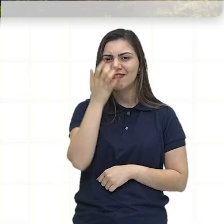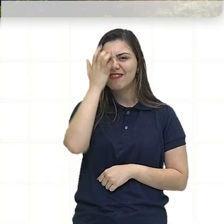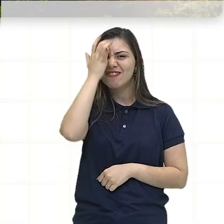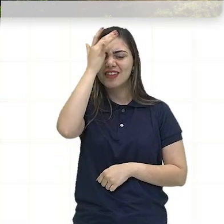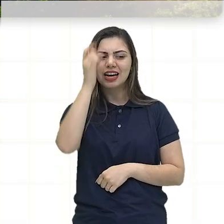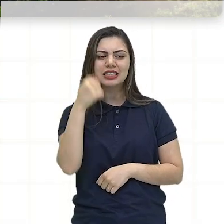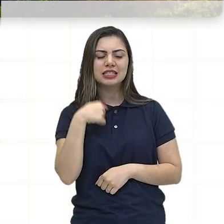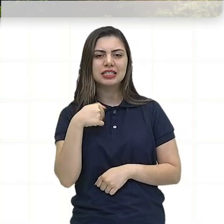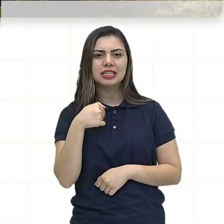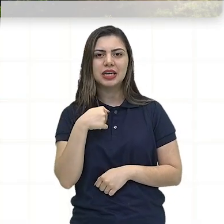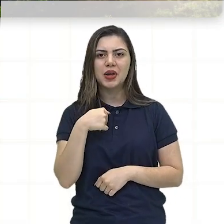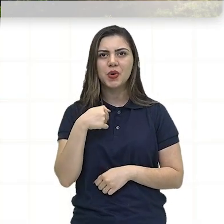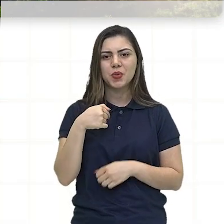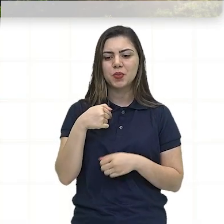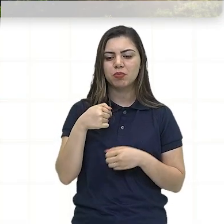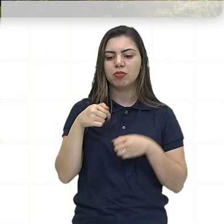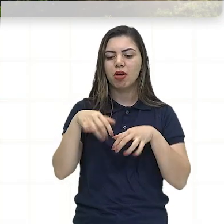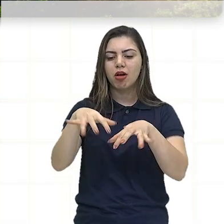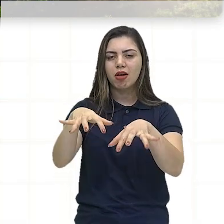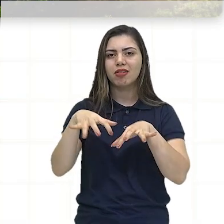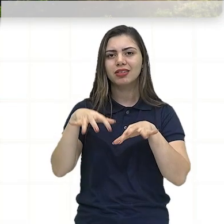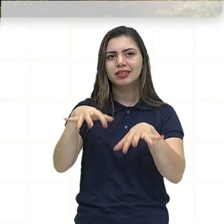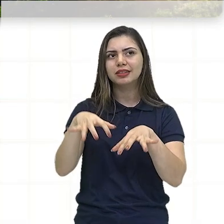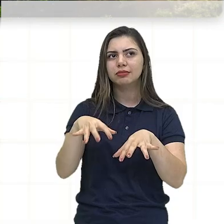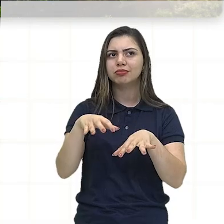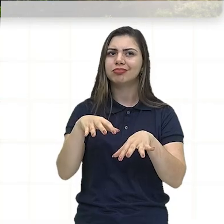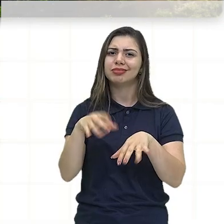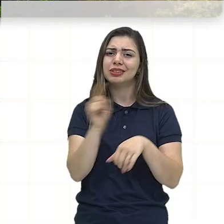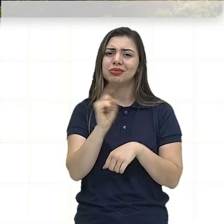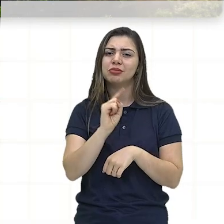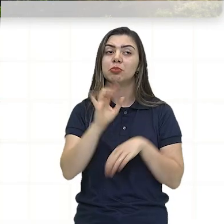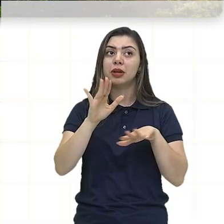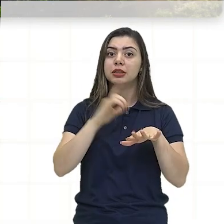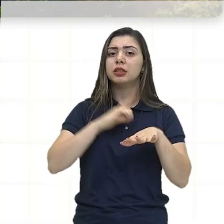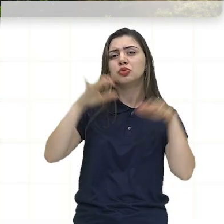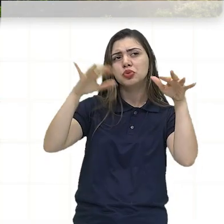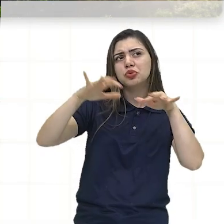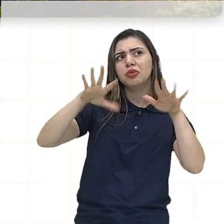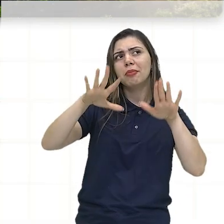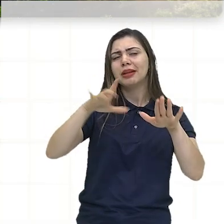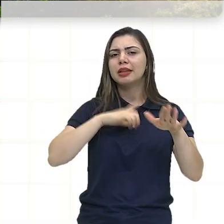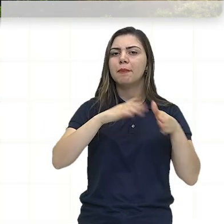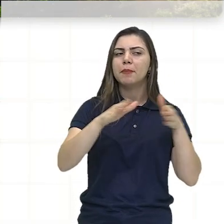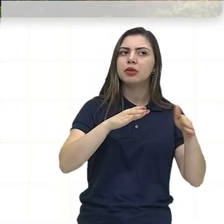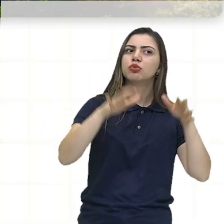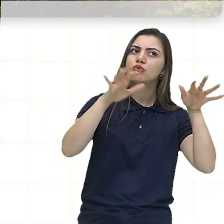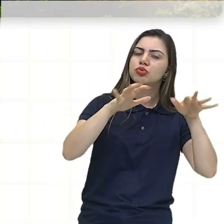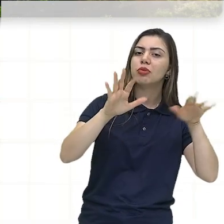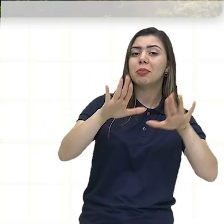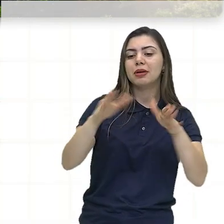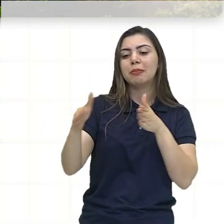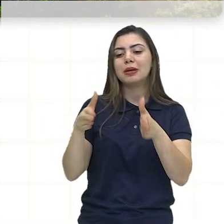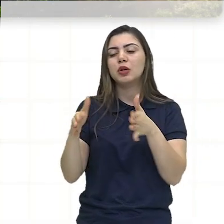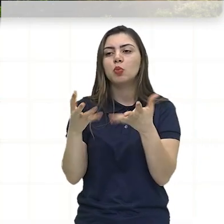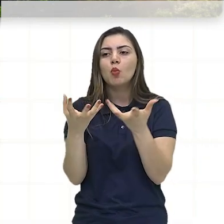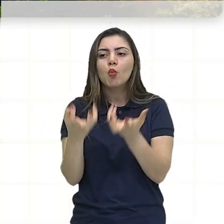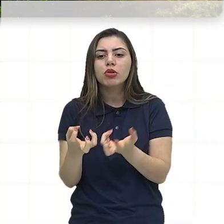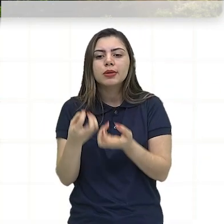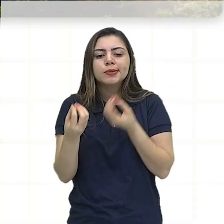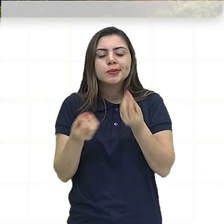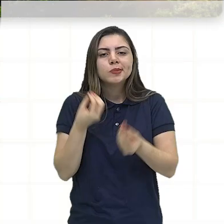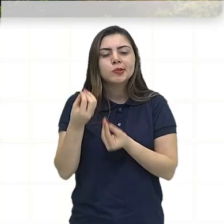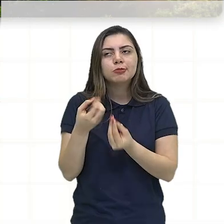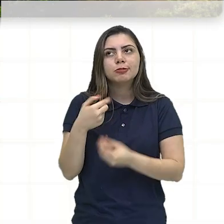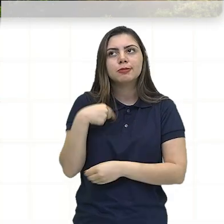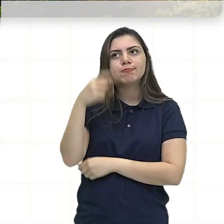fácil acesso, até chove, mas passa por período de chuva e período sem chuva. Nesse período sem chuva, como é que